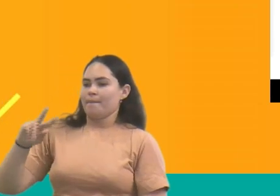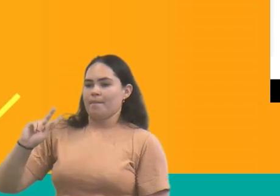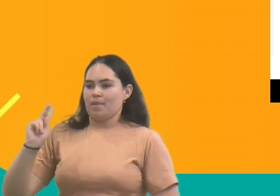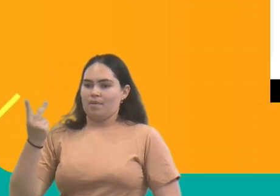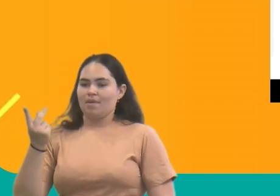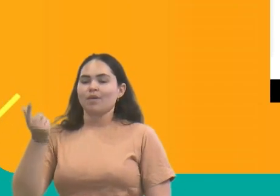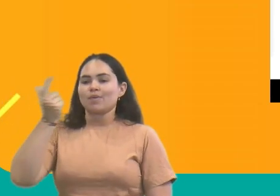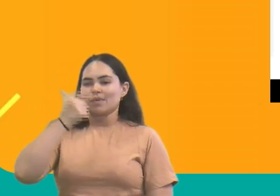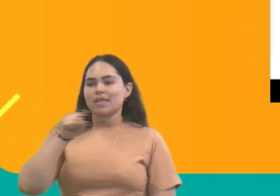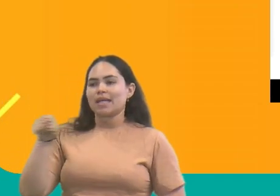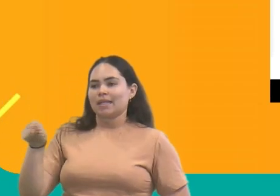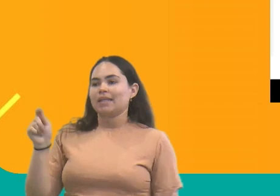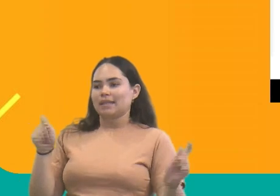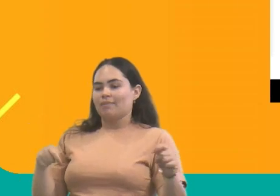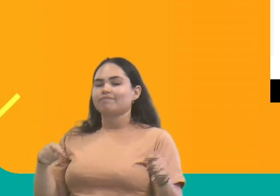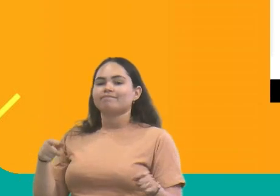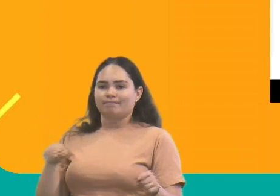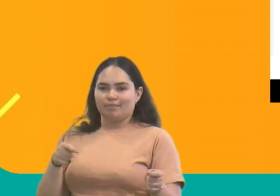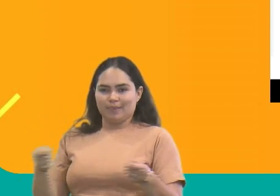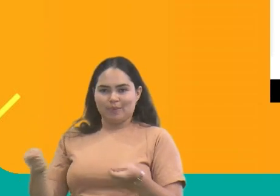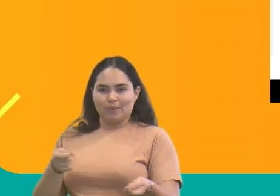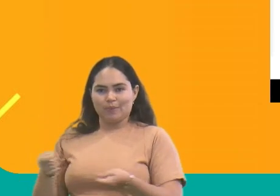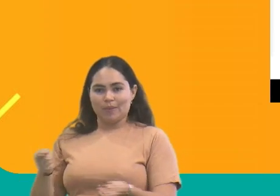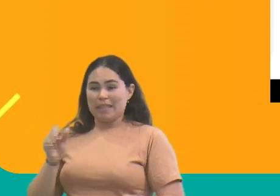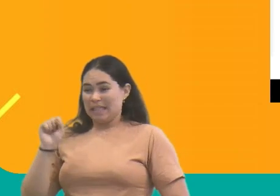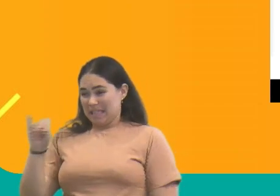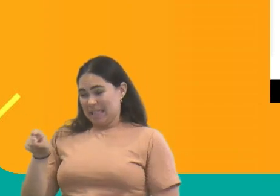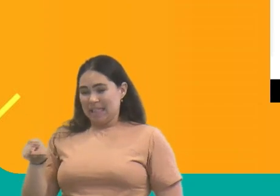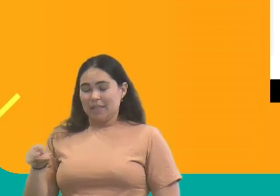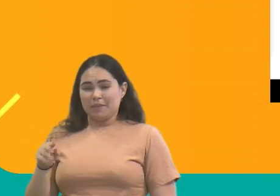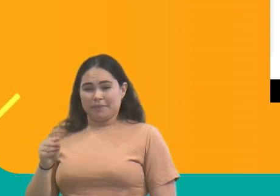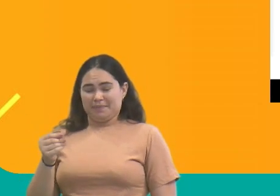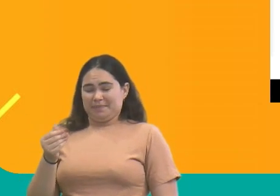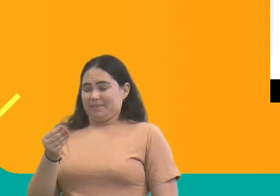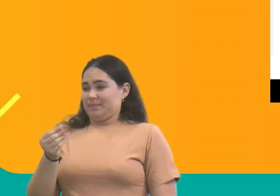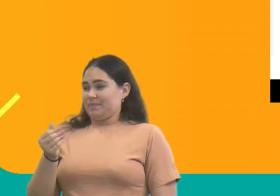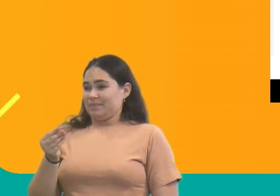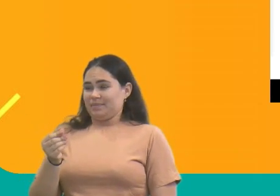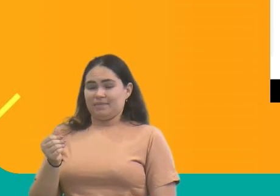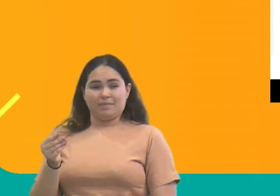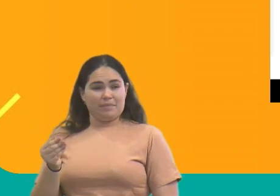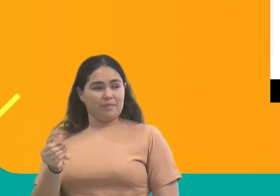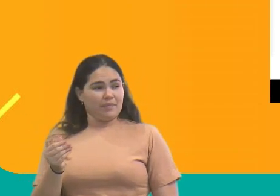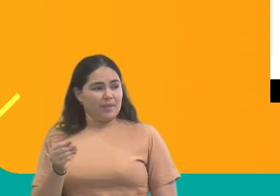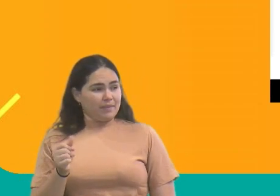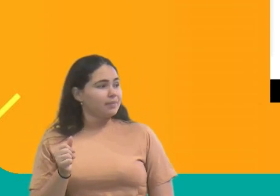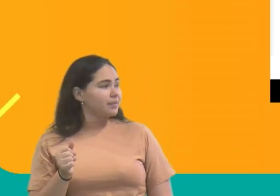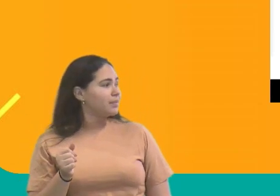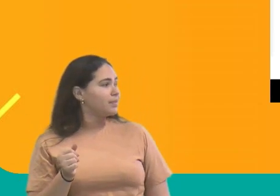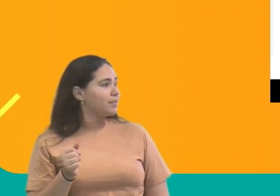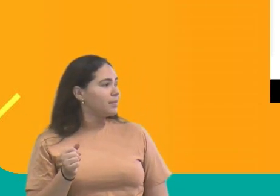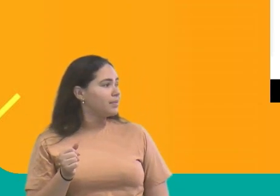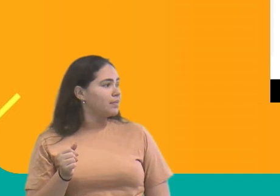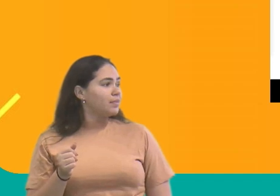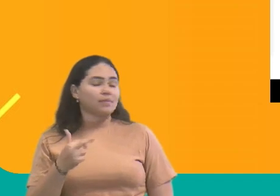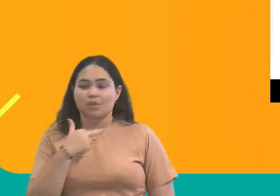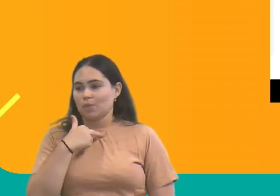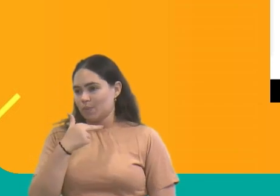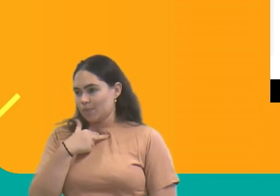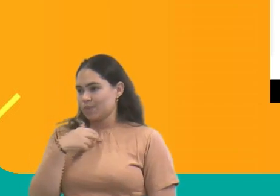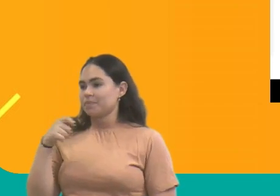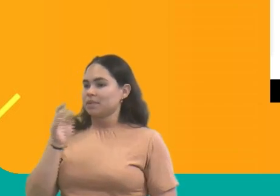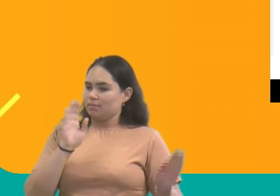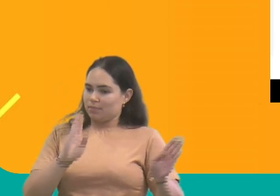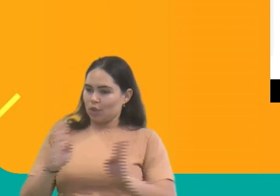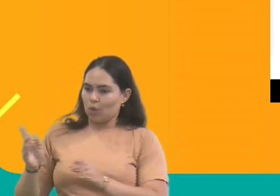que curtem a acidez. Se eu deixar o ambiente muito ácido, o micro-organismo, que delícia, pronto para mim, não posso. Por isso que eu tenho que ter